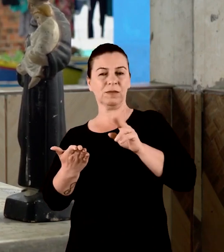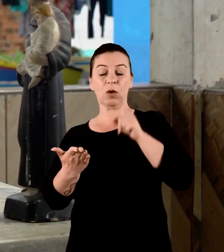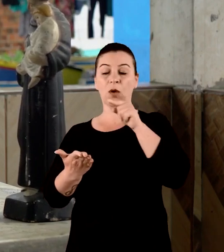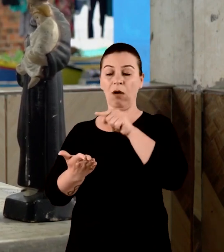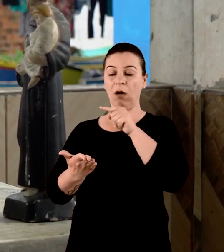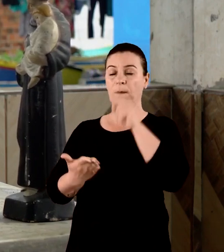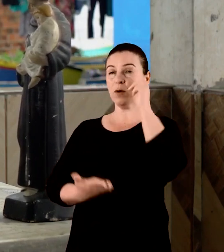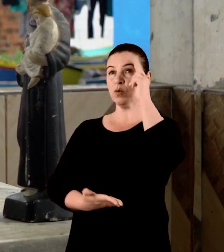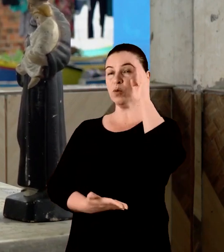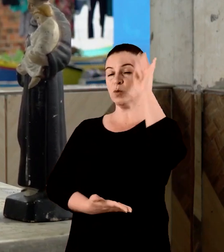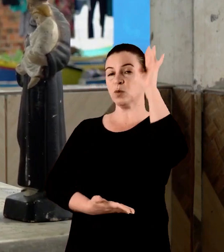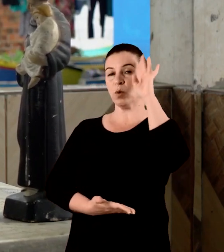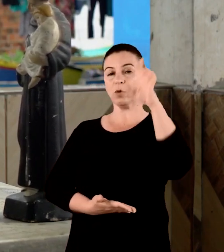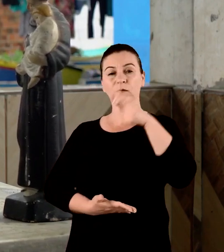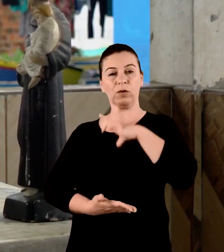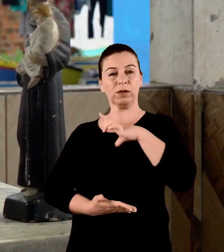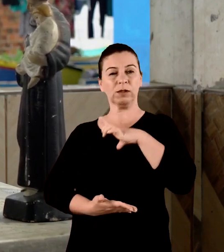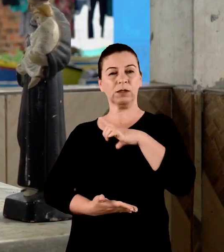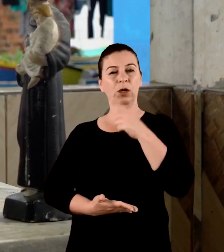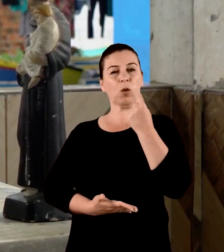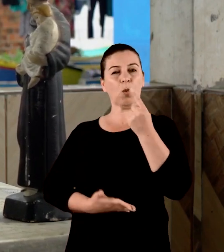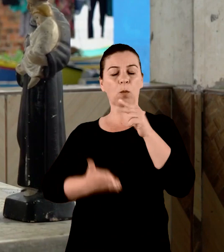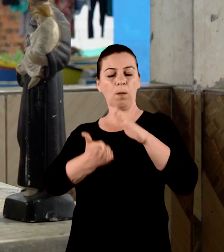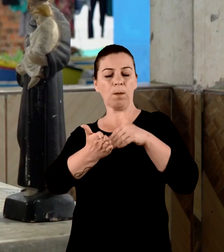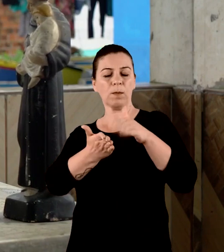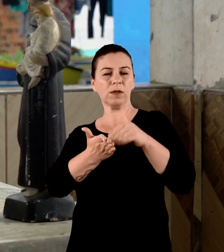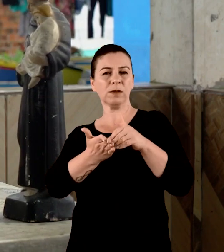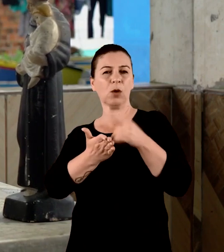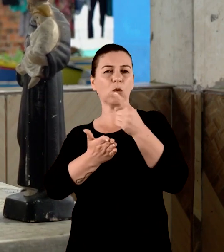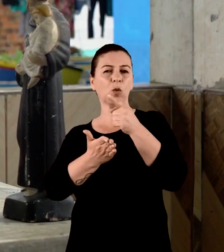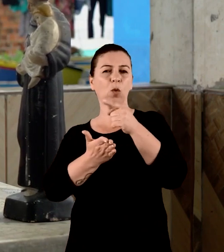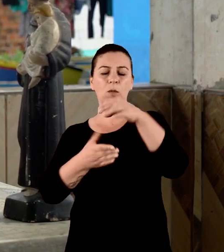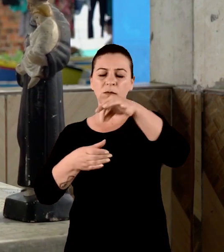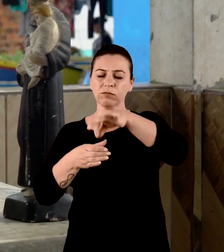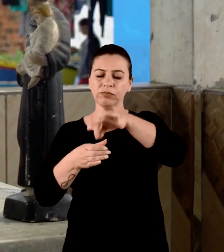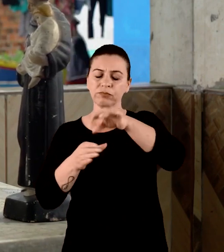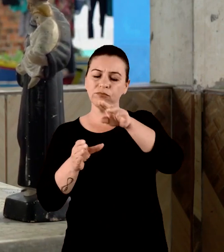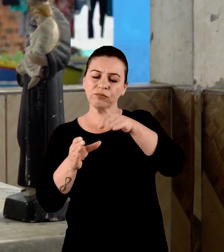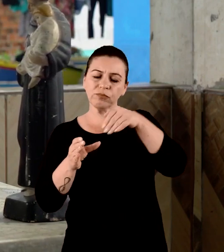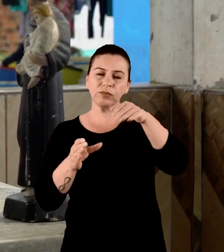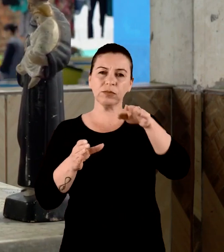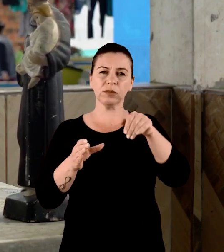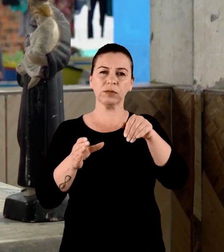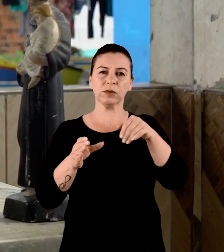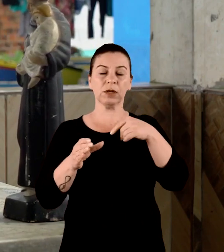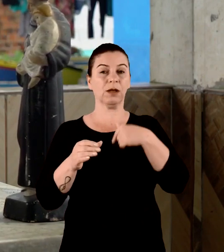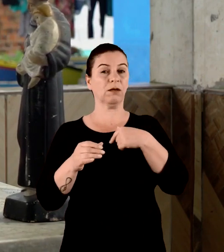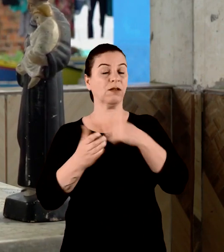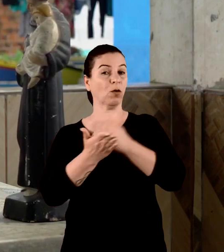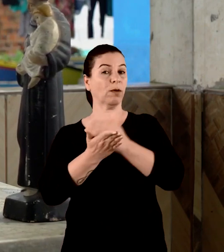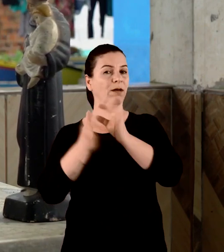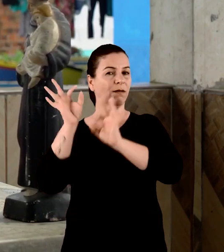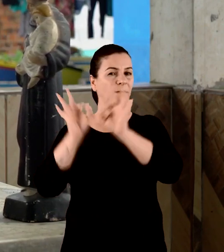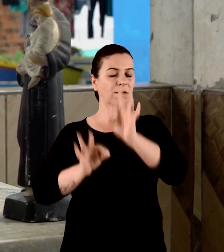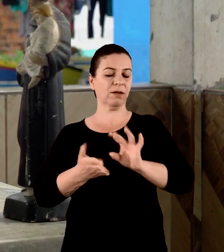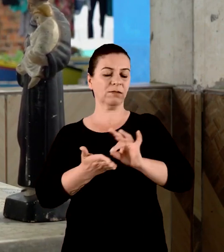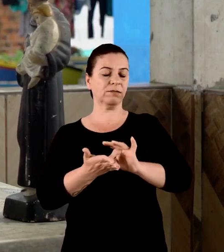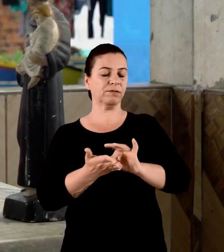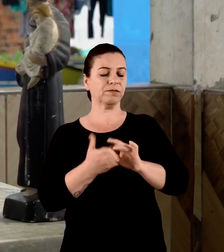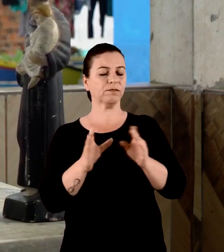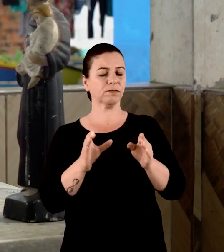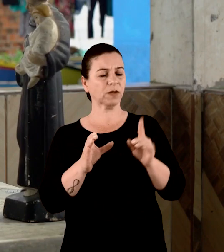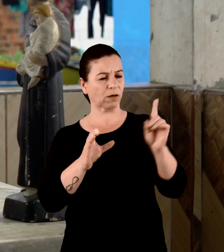Dona, meu grande sonho foi ter um pincel e alguma tinta. Eu estava no meio